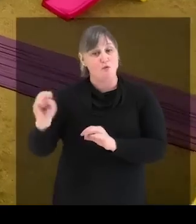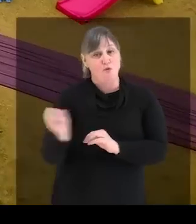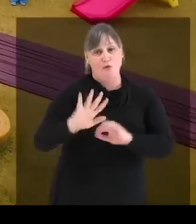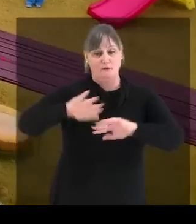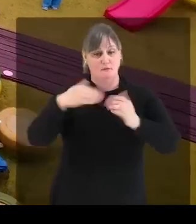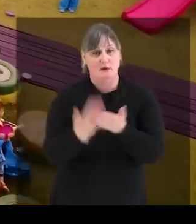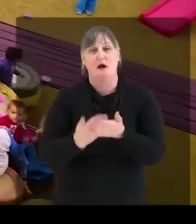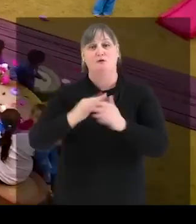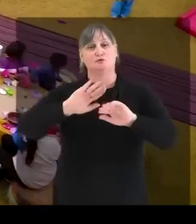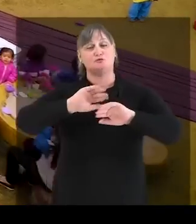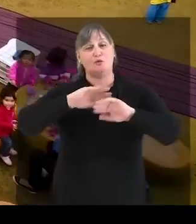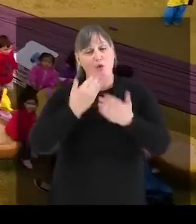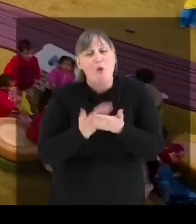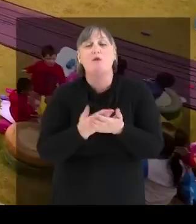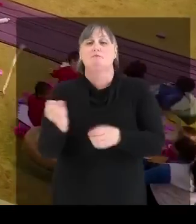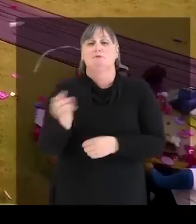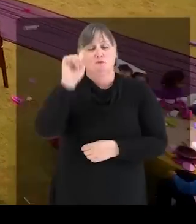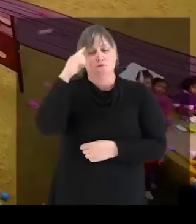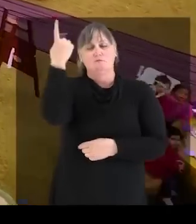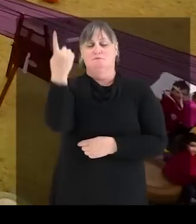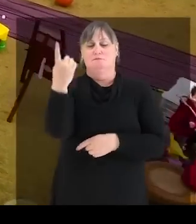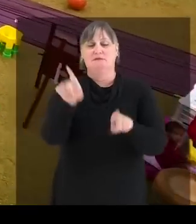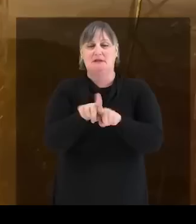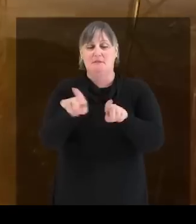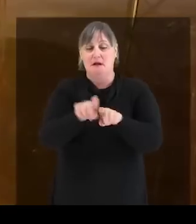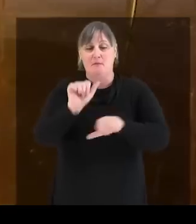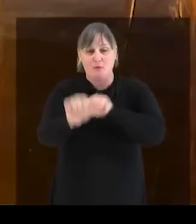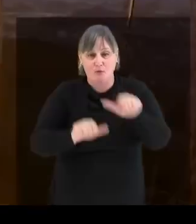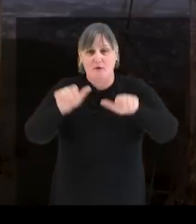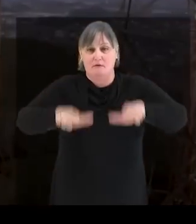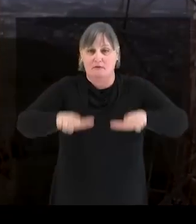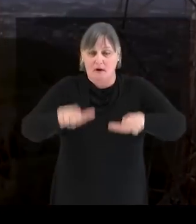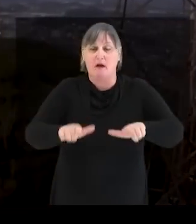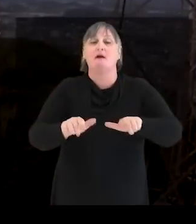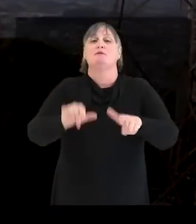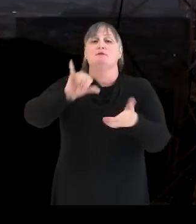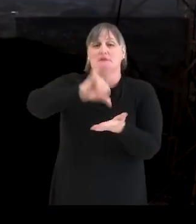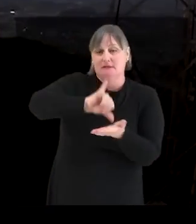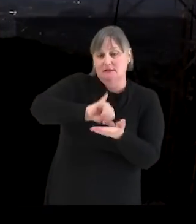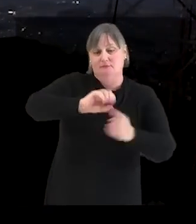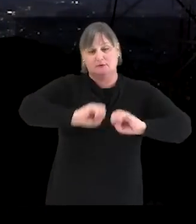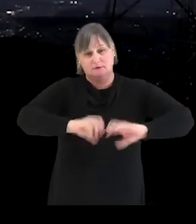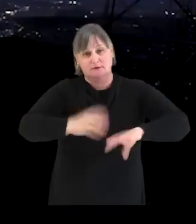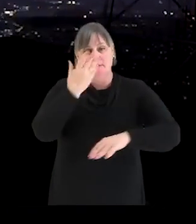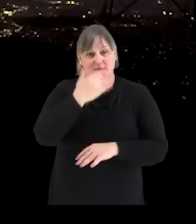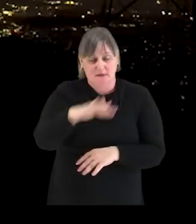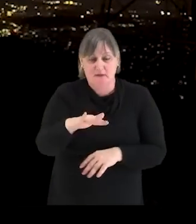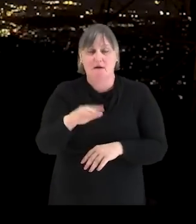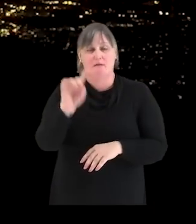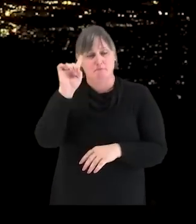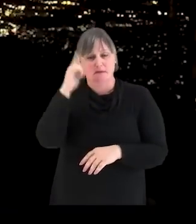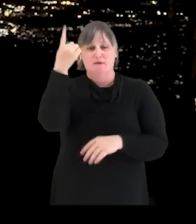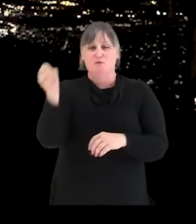Escolar. Mais que uma transformação no ambiente físico dos centros de educação infantil, ele promove uma reinvenção de